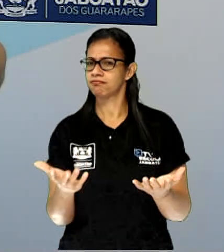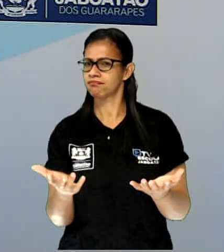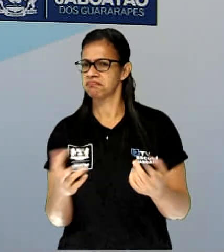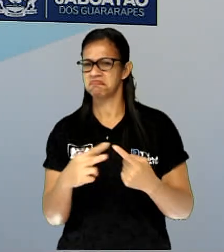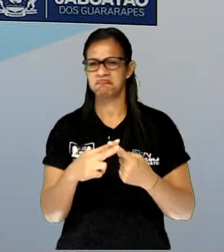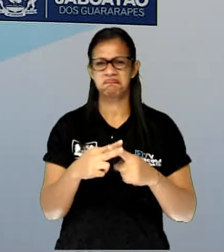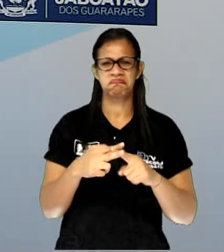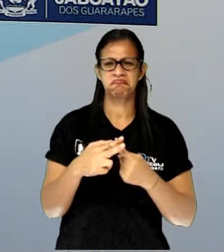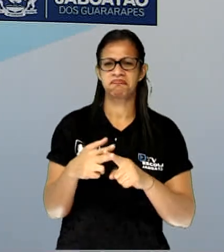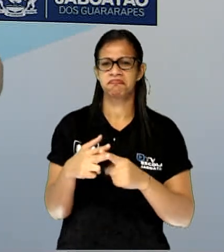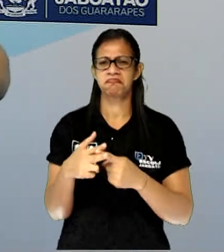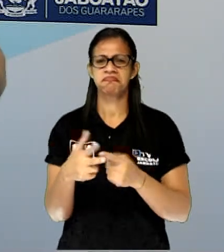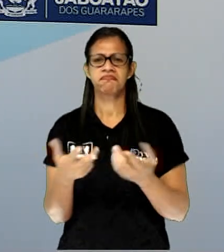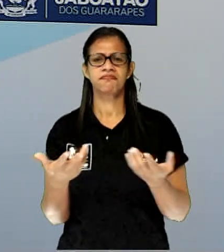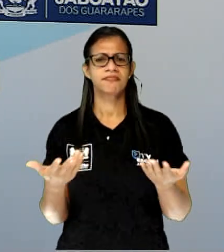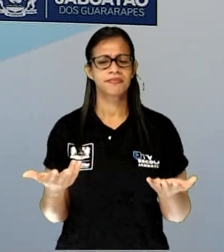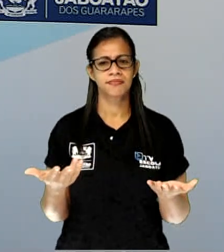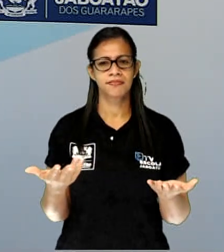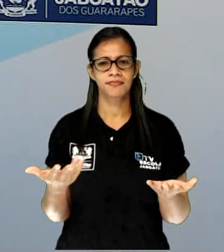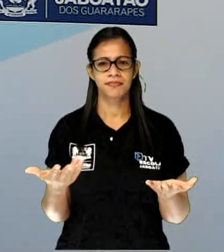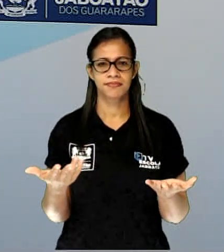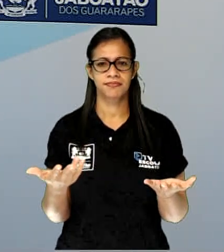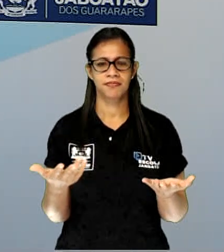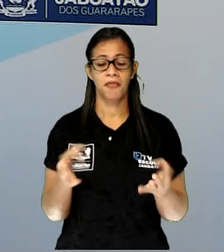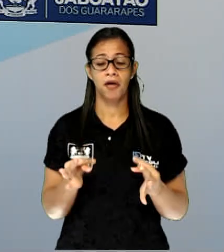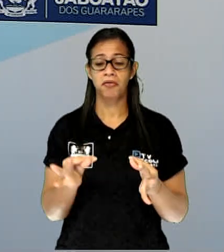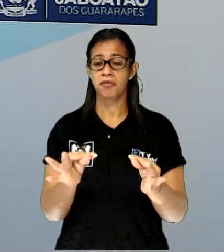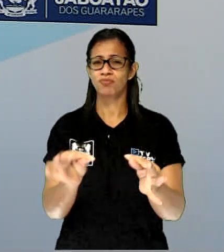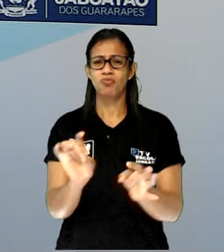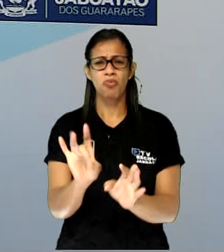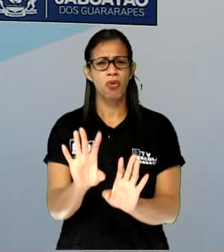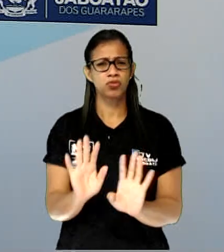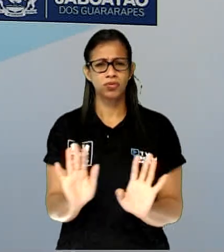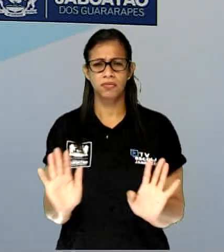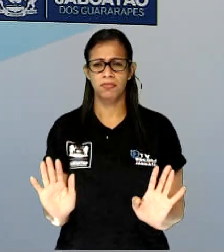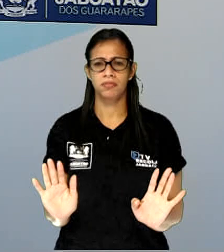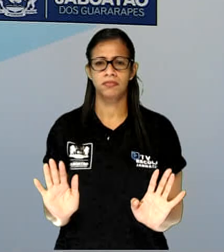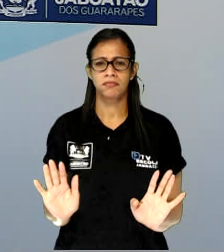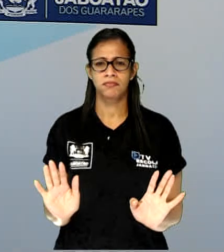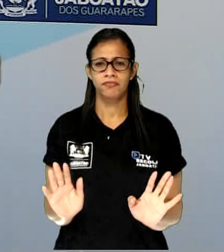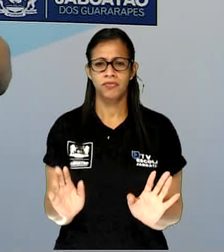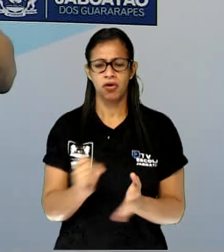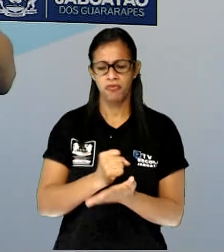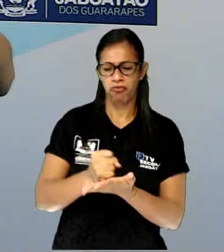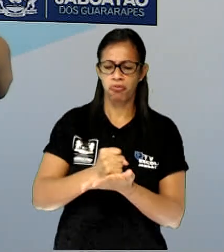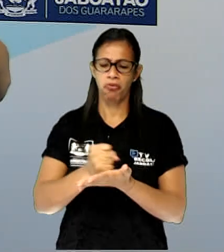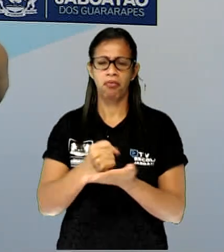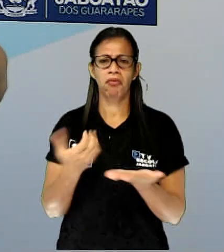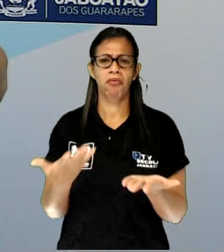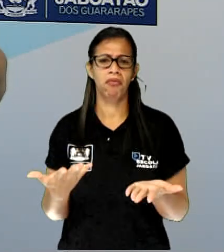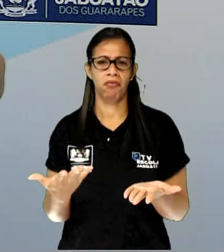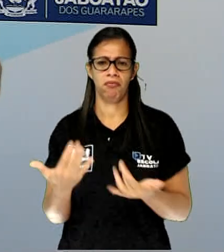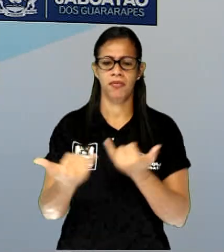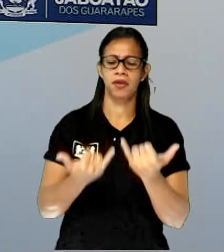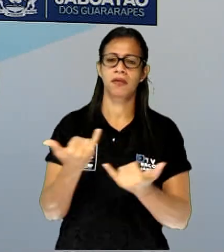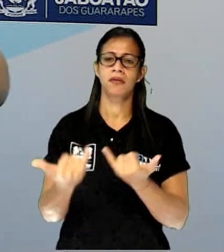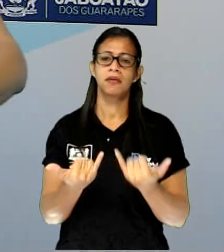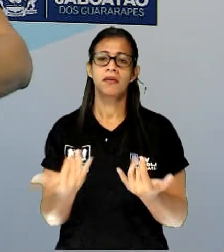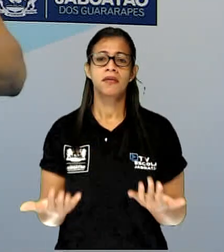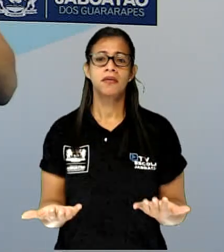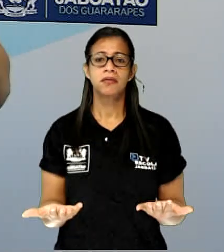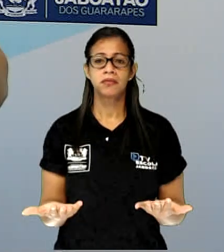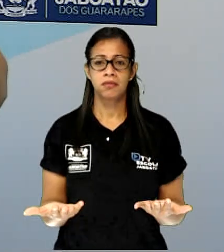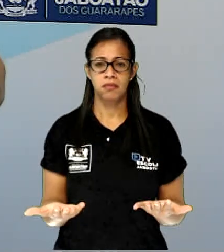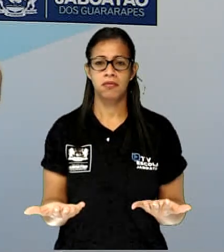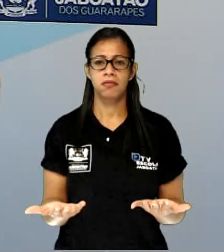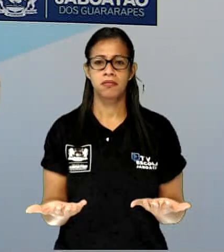máquinas, sabe? Será que tecnologia é só isso, de fato? O videogame, os jogos, as cenas